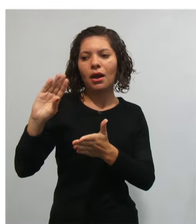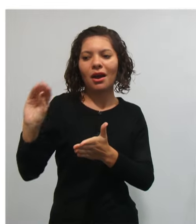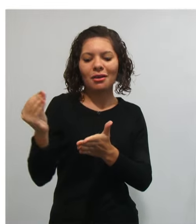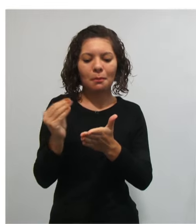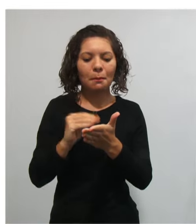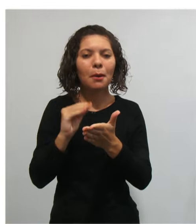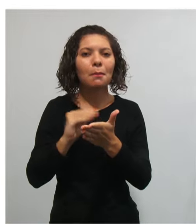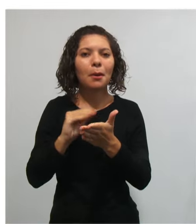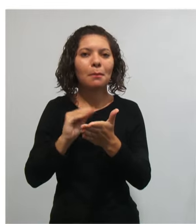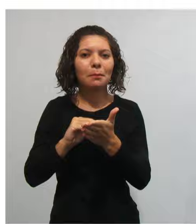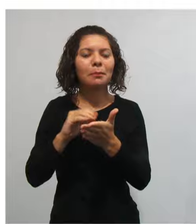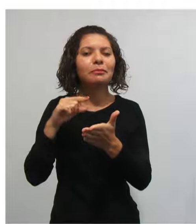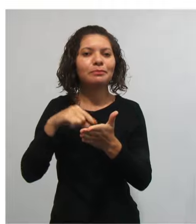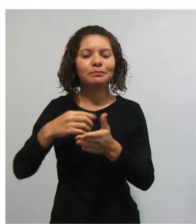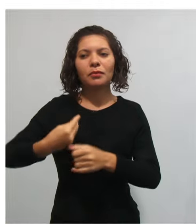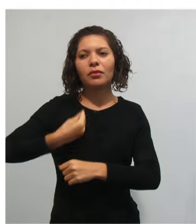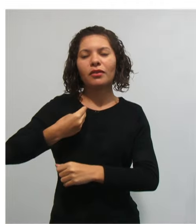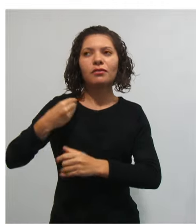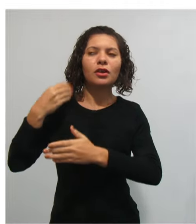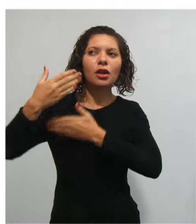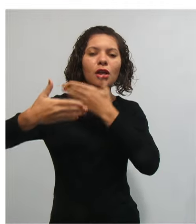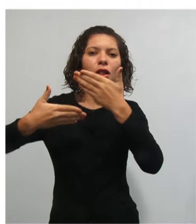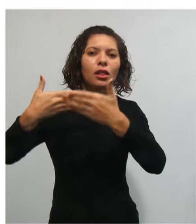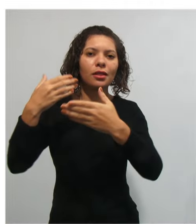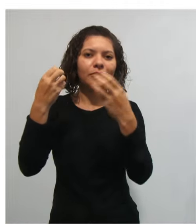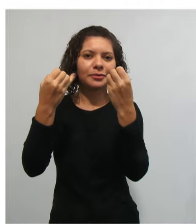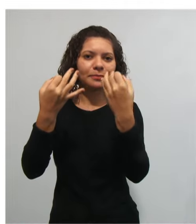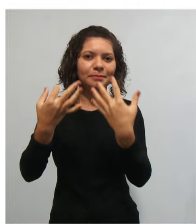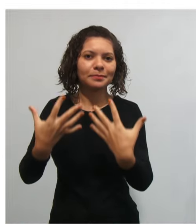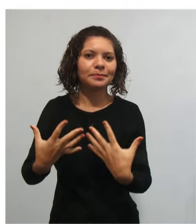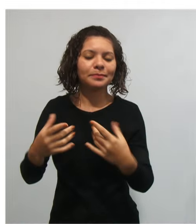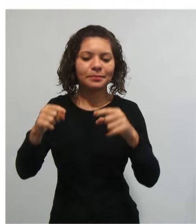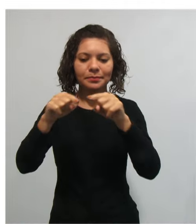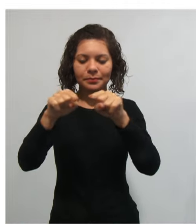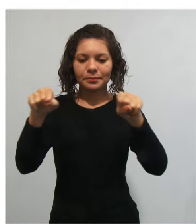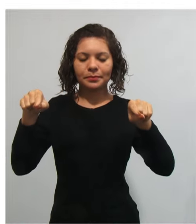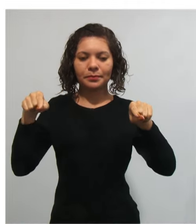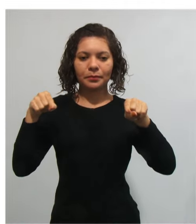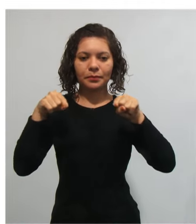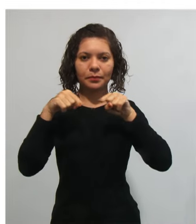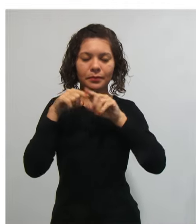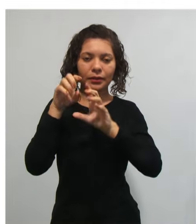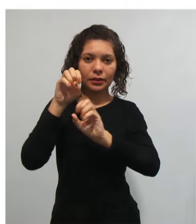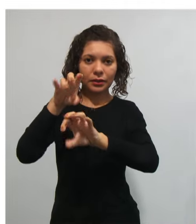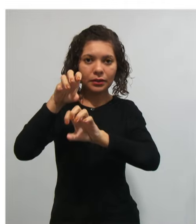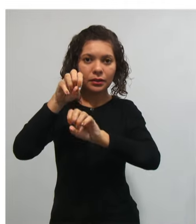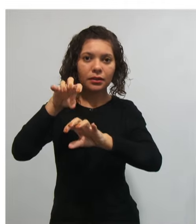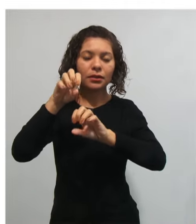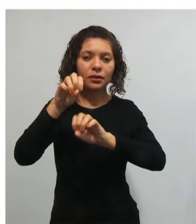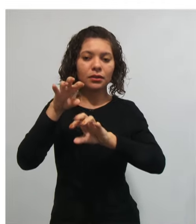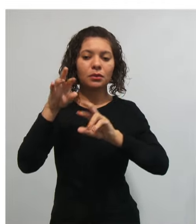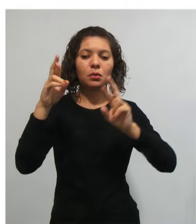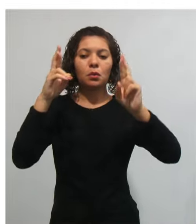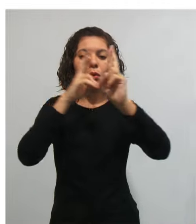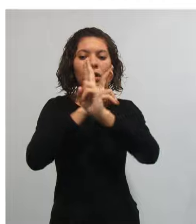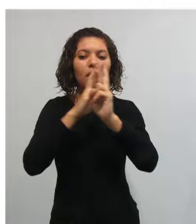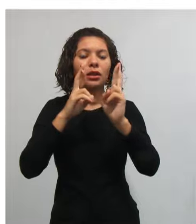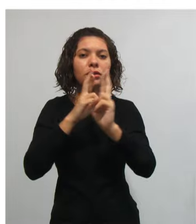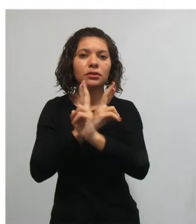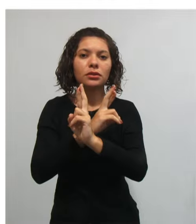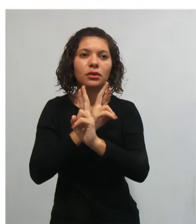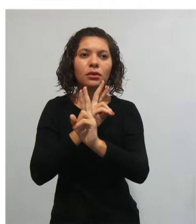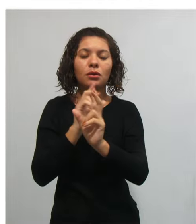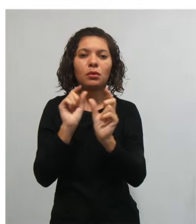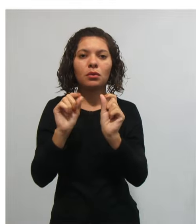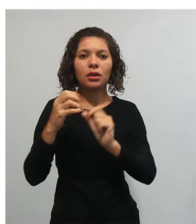daquela pessoa tudo que ela produziu tudo que ela construiu durante aquele tempo em que ela esteve em sala de aula então eh não só